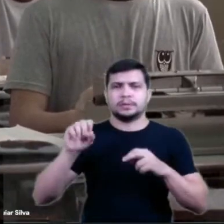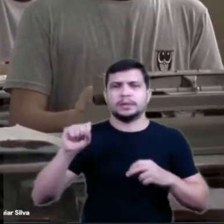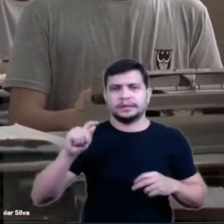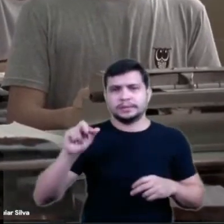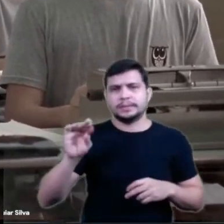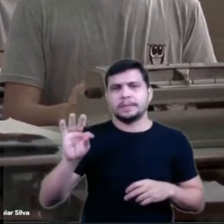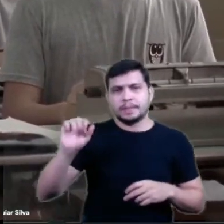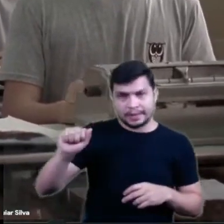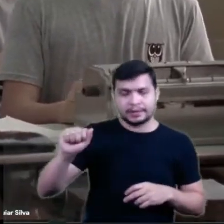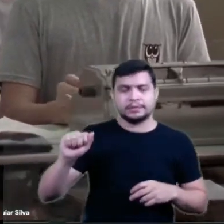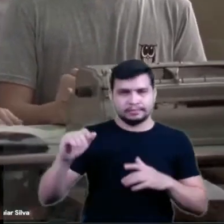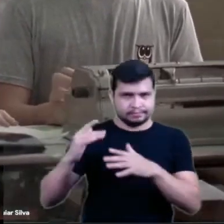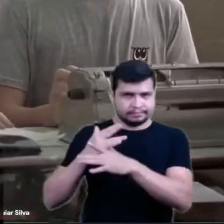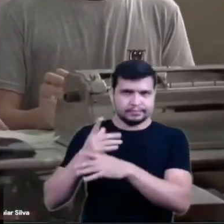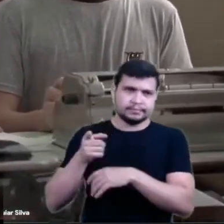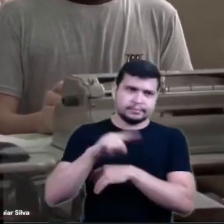favor.